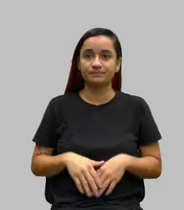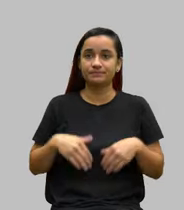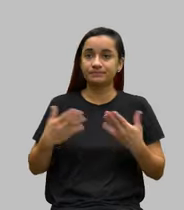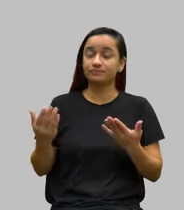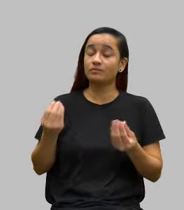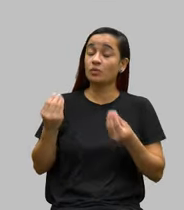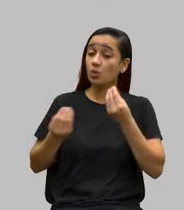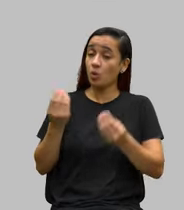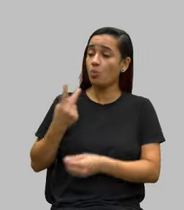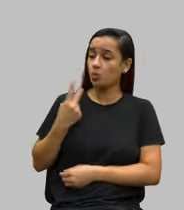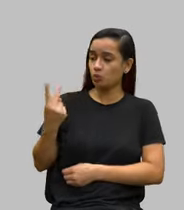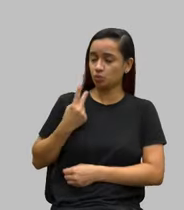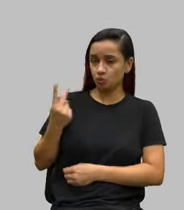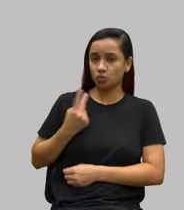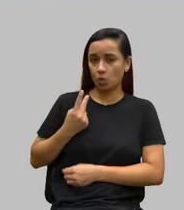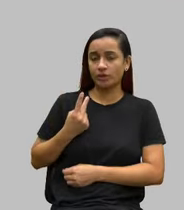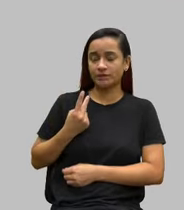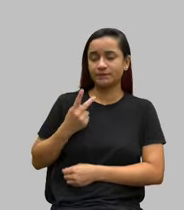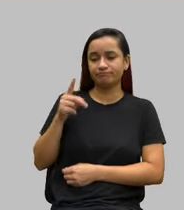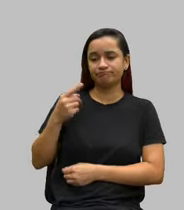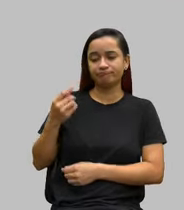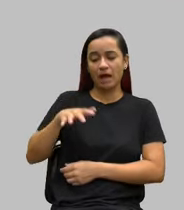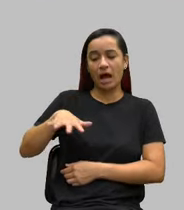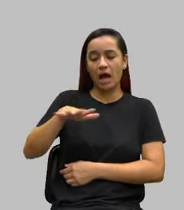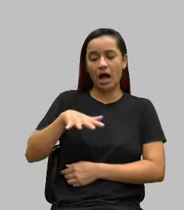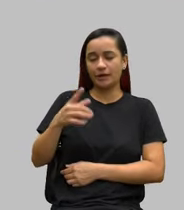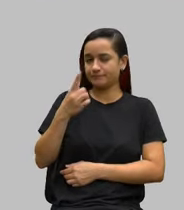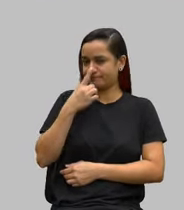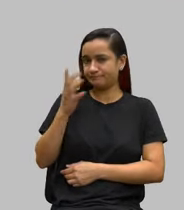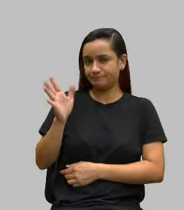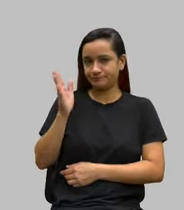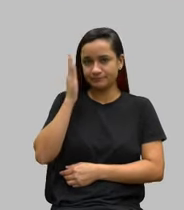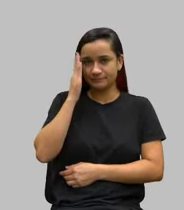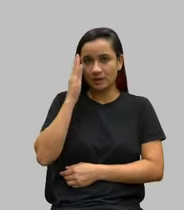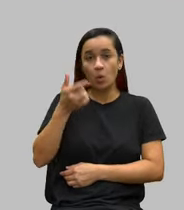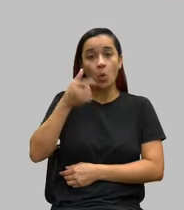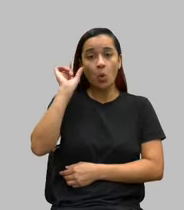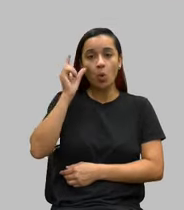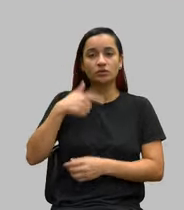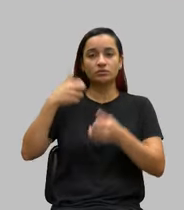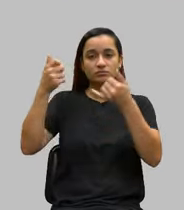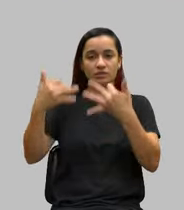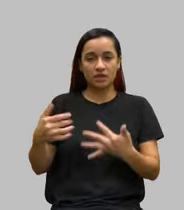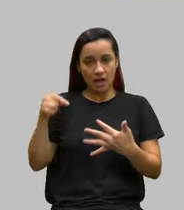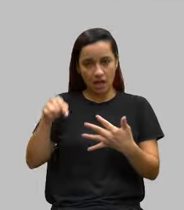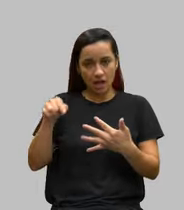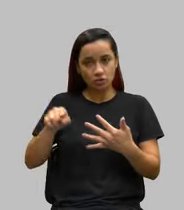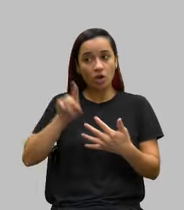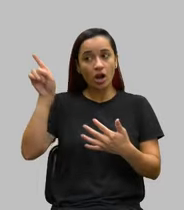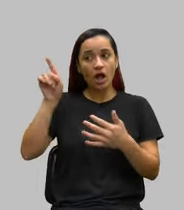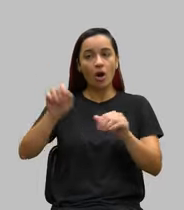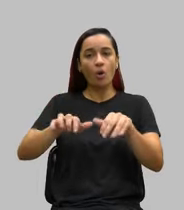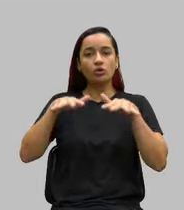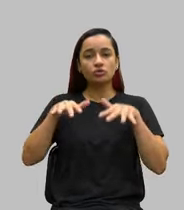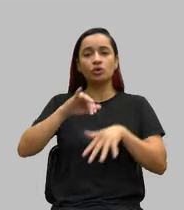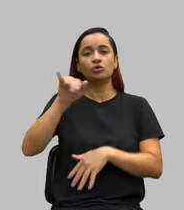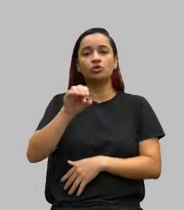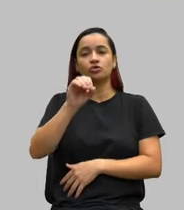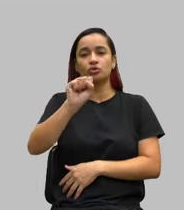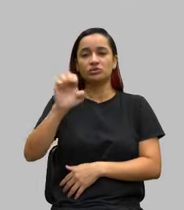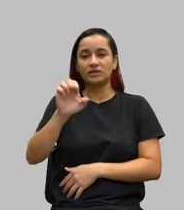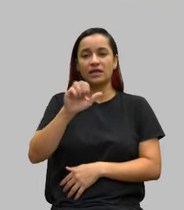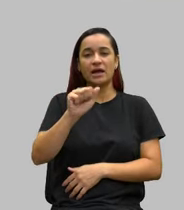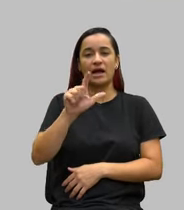ramo E ontem eu disse isso lá na comissão de Segurança Pública lá no no auditório lencar infelizmente as pessoas